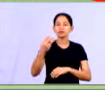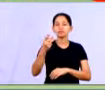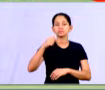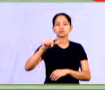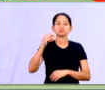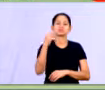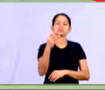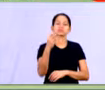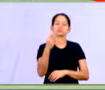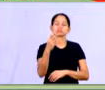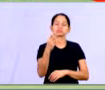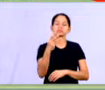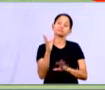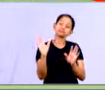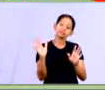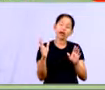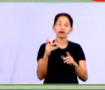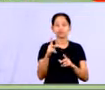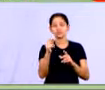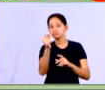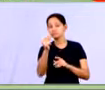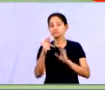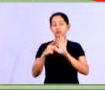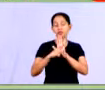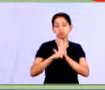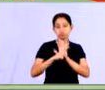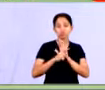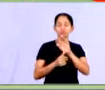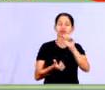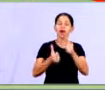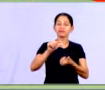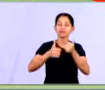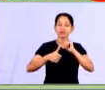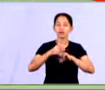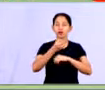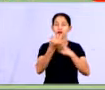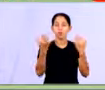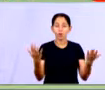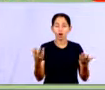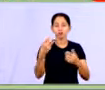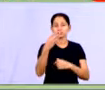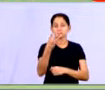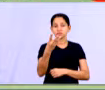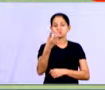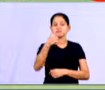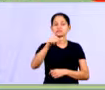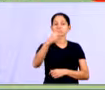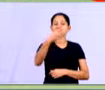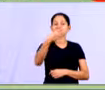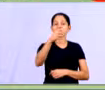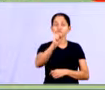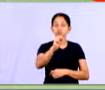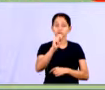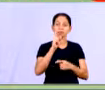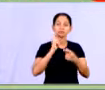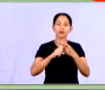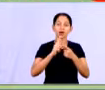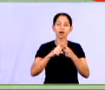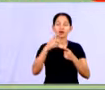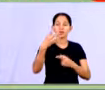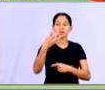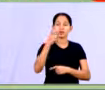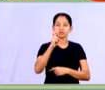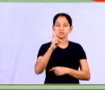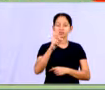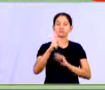variação. Já o meu capital próprio, o meu custo médio, ele representa 3,38, porque 45% é